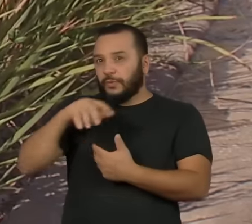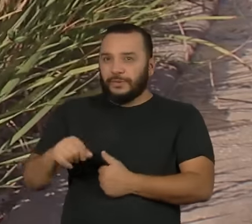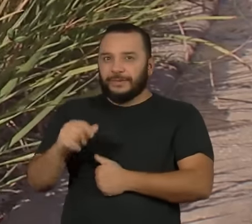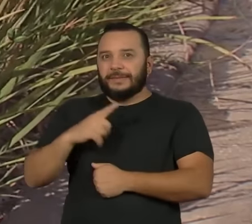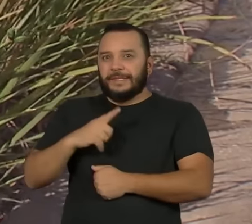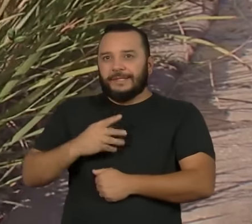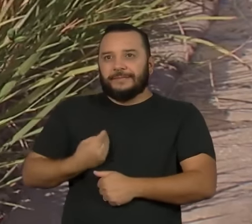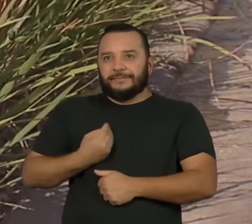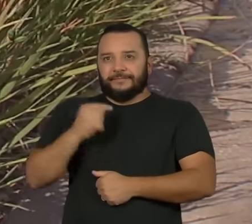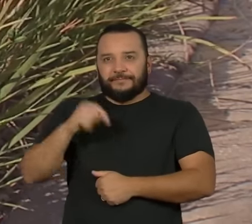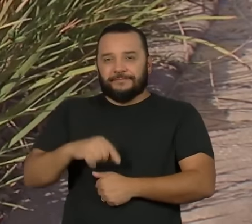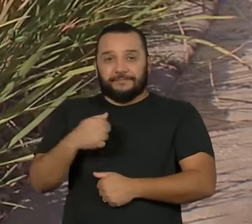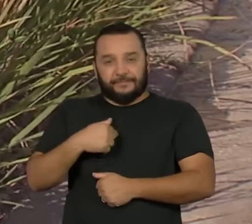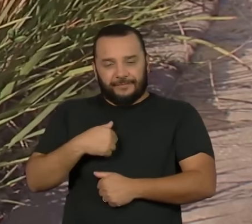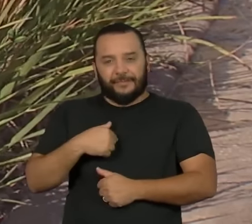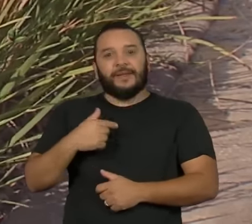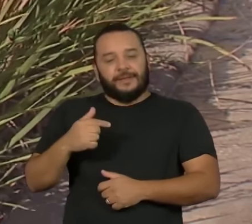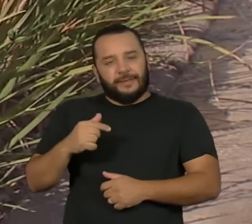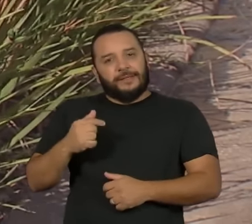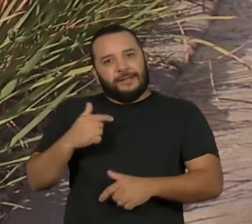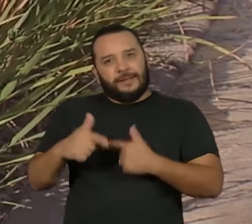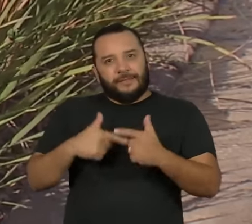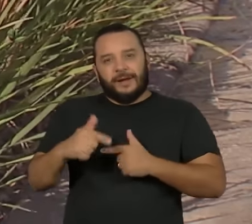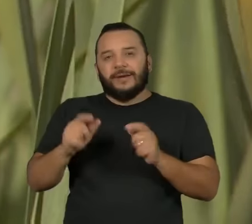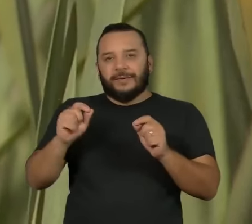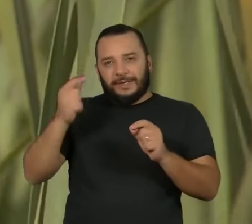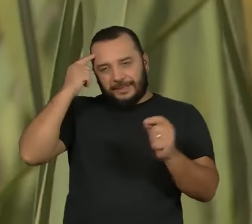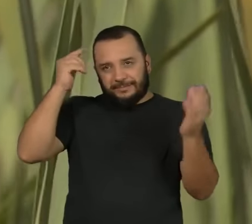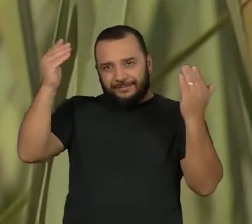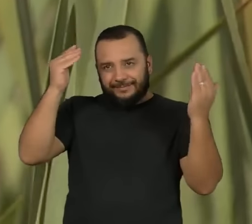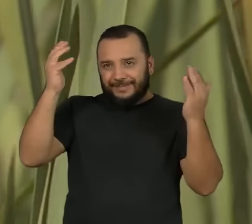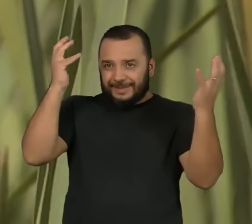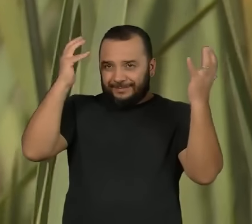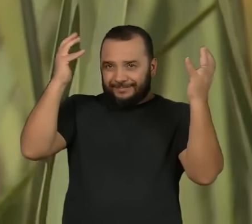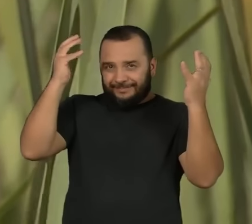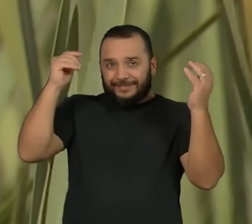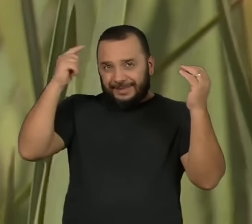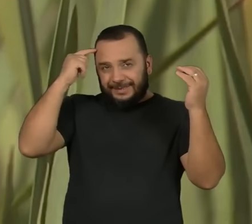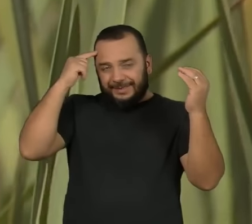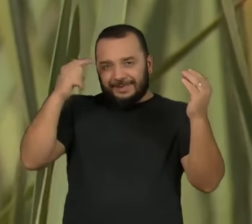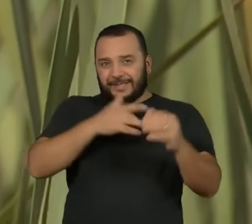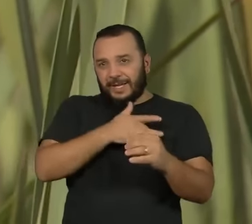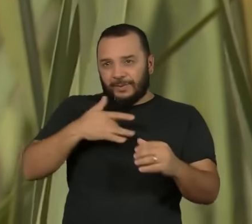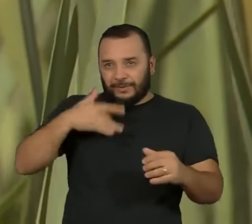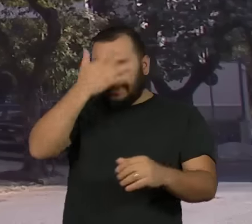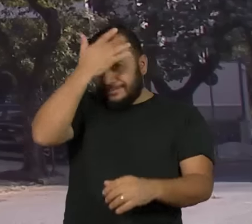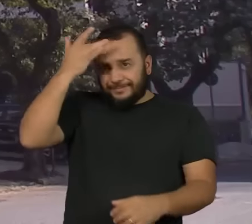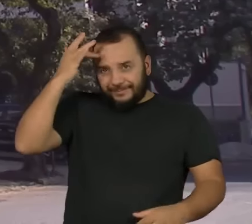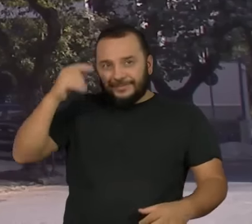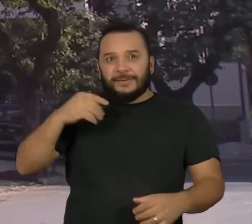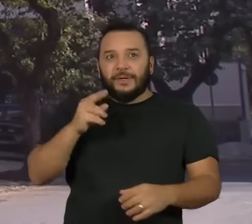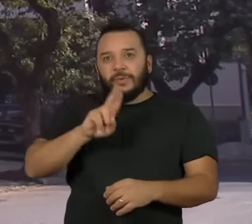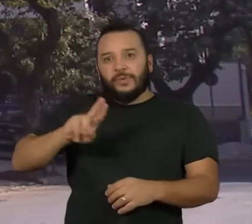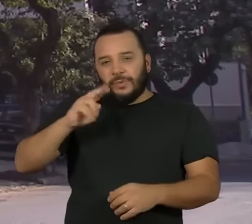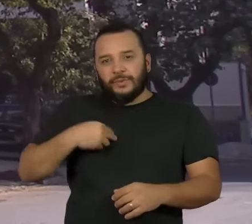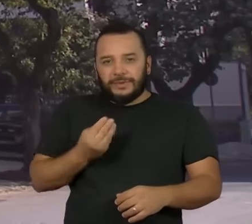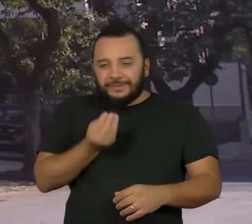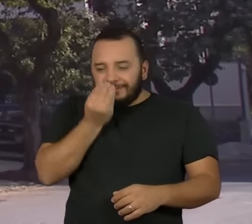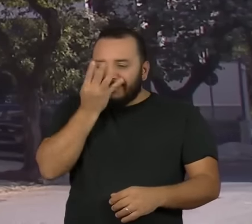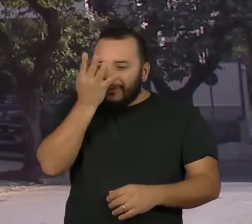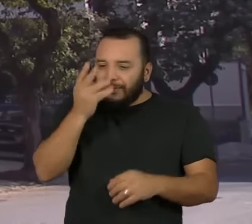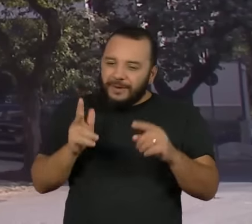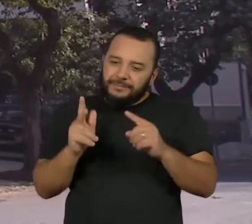E eu trabalho com saúde mental, eu uso a jardinagem como ferramenta terapêutica. E eu sei do poder curativo